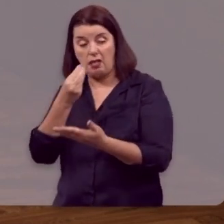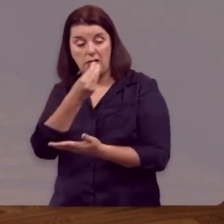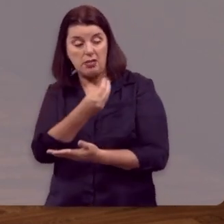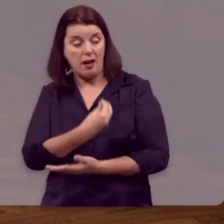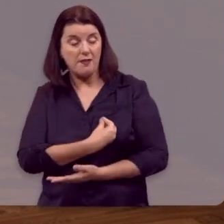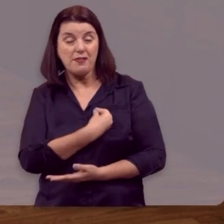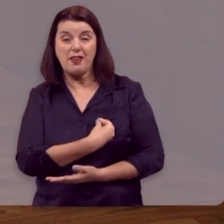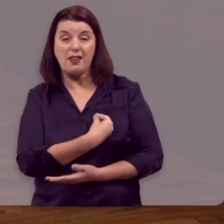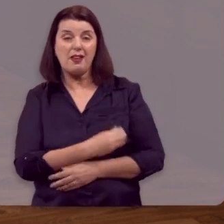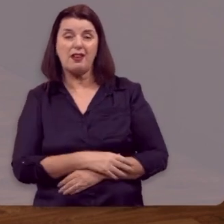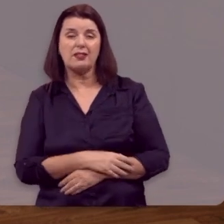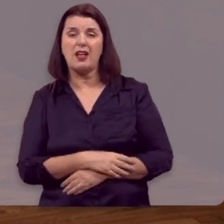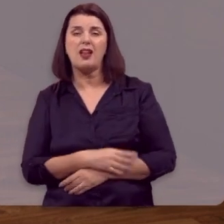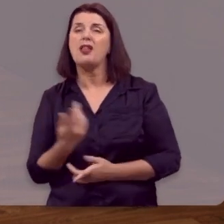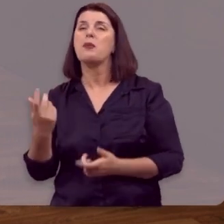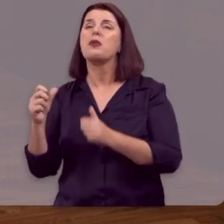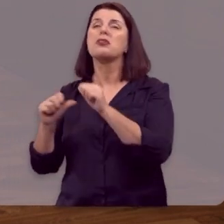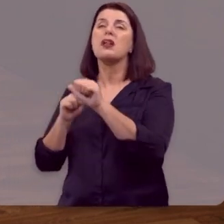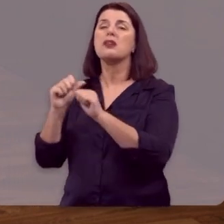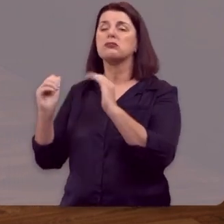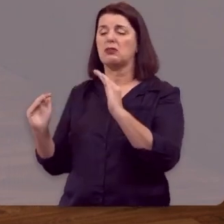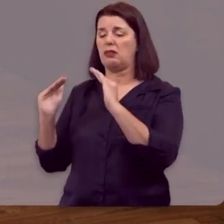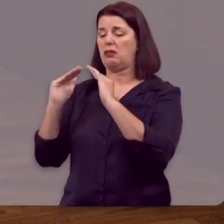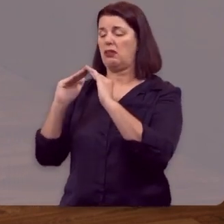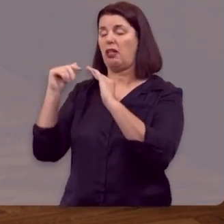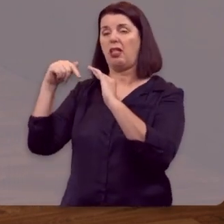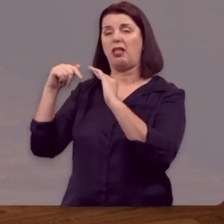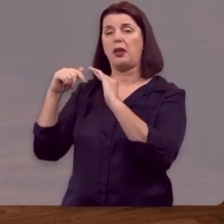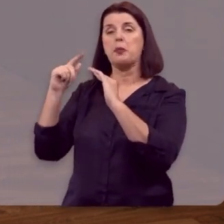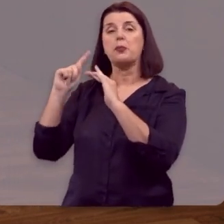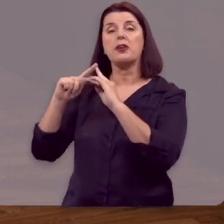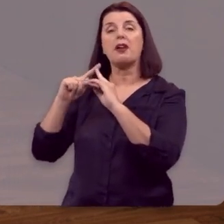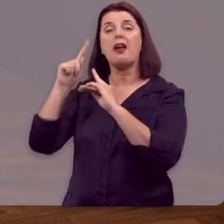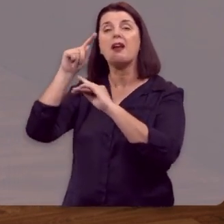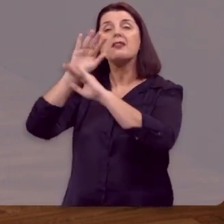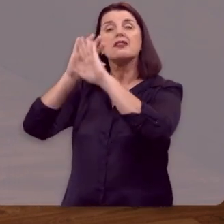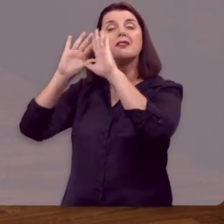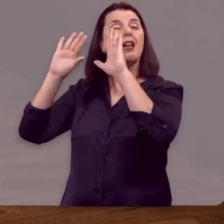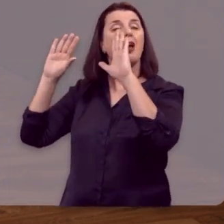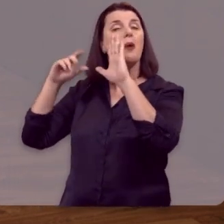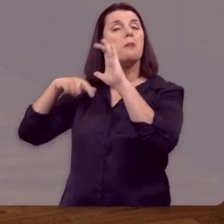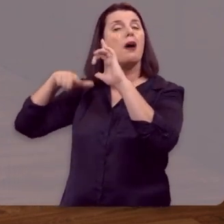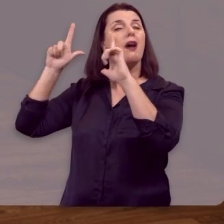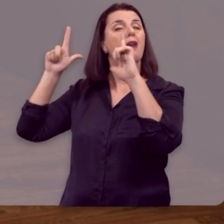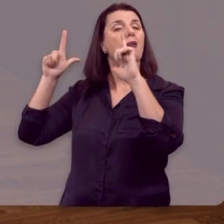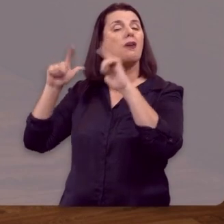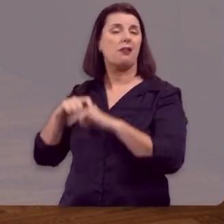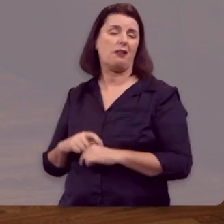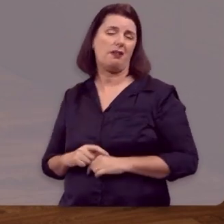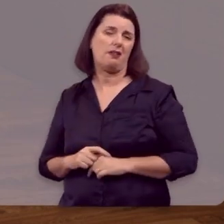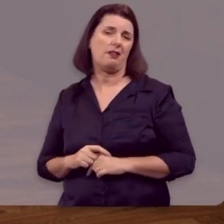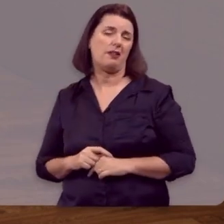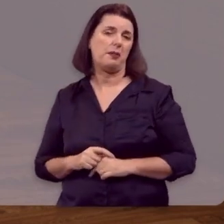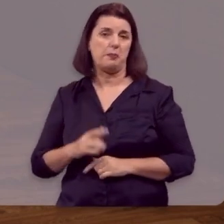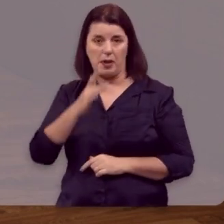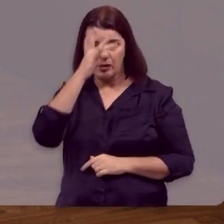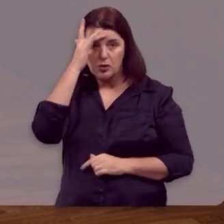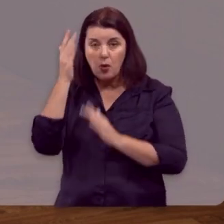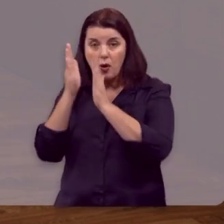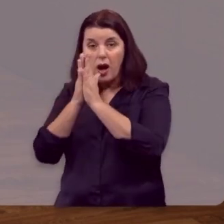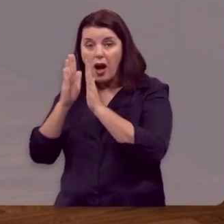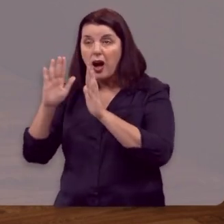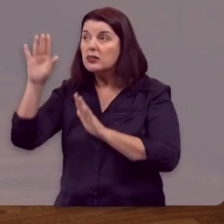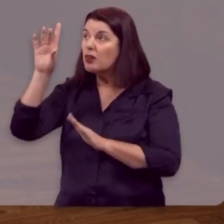vida. Ele não pode ser conformado num templo, porque nem os céus dos céus pode contê-lo. Portanto, aqueles que o